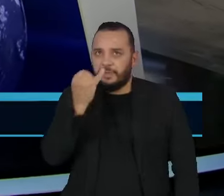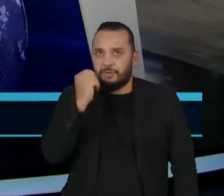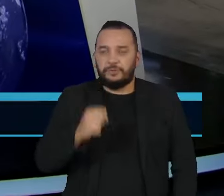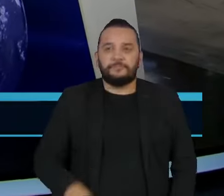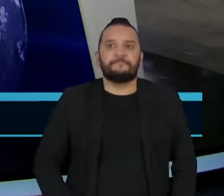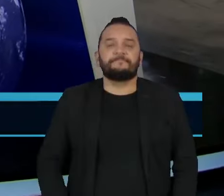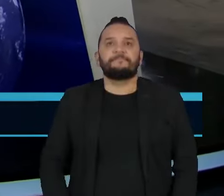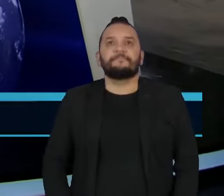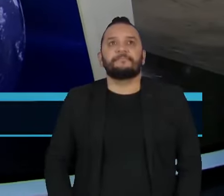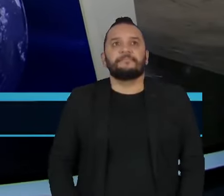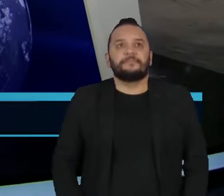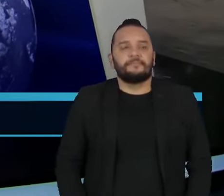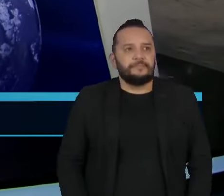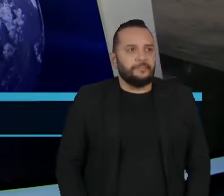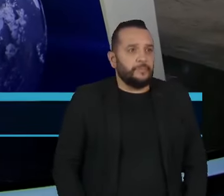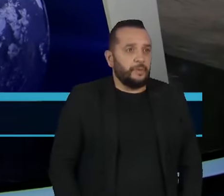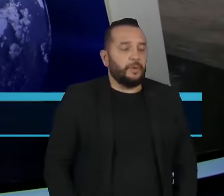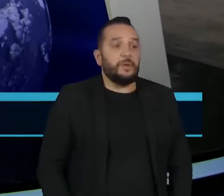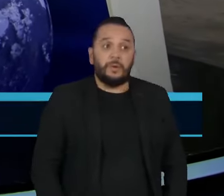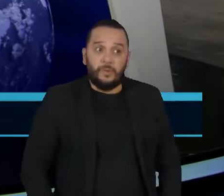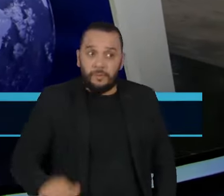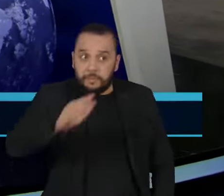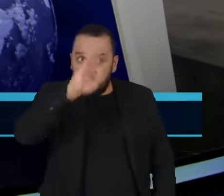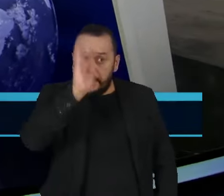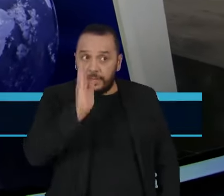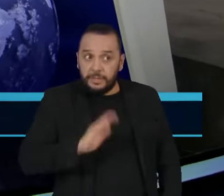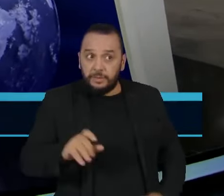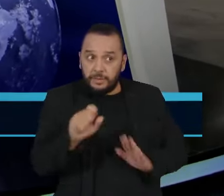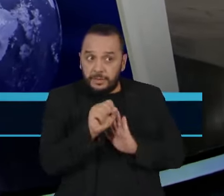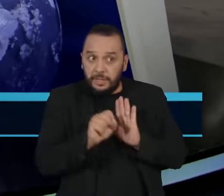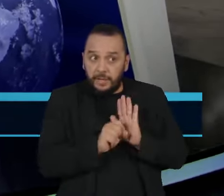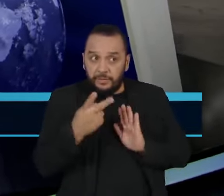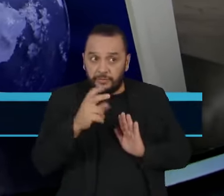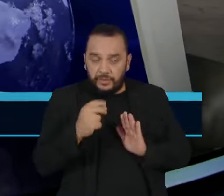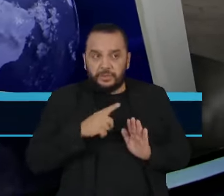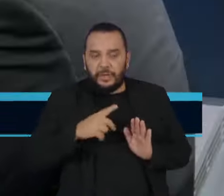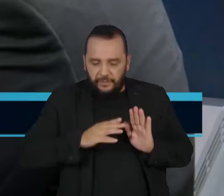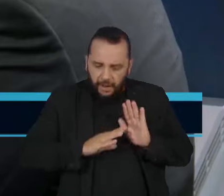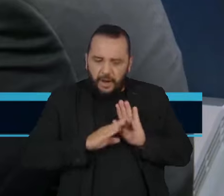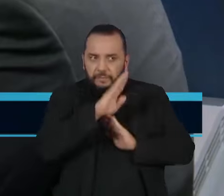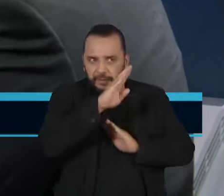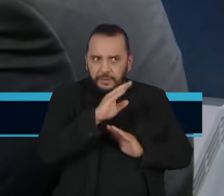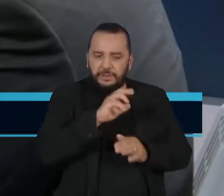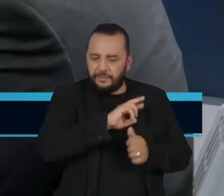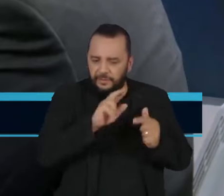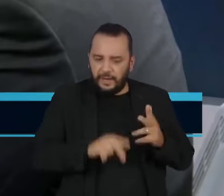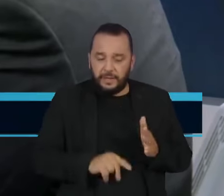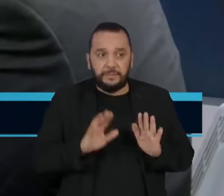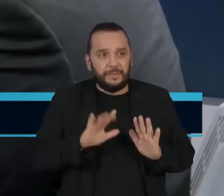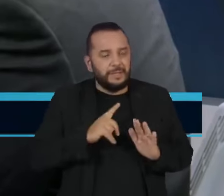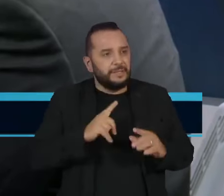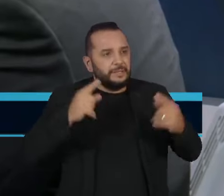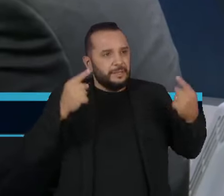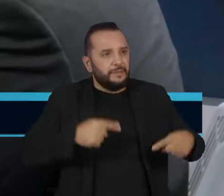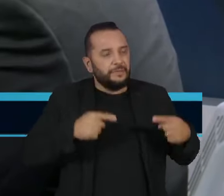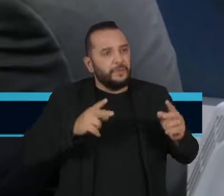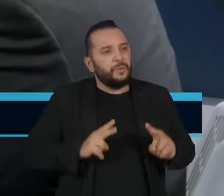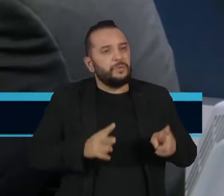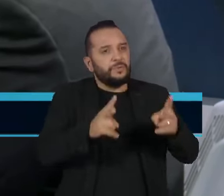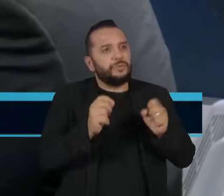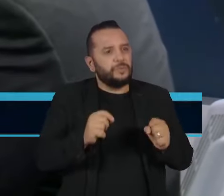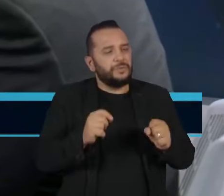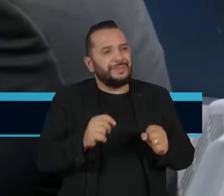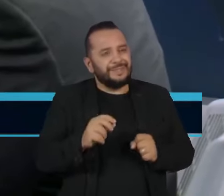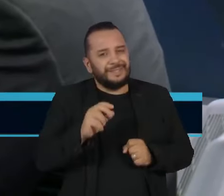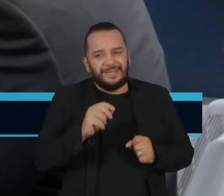Sakamoto, olhando em perspectiva, o Brasil registrou avanços ao longo do século XX em vários indicadores. Mas desafios históricos persistem mesmo quando